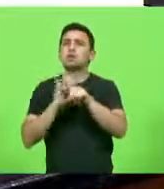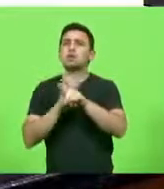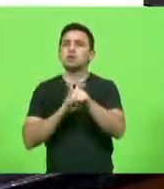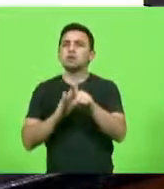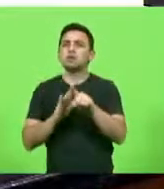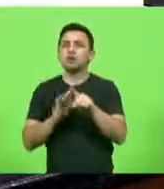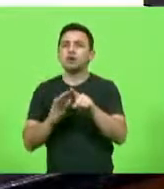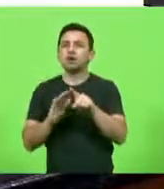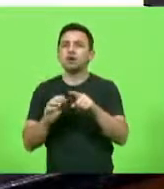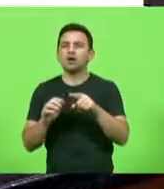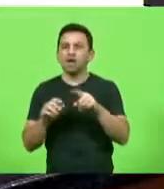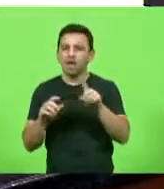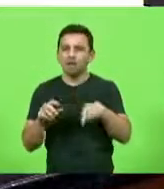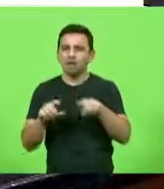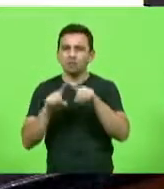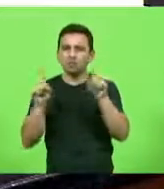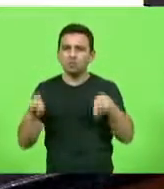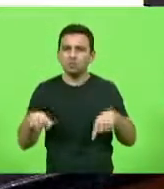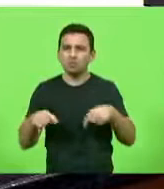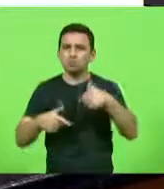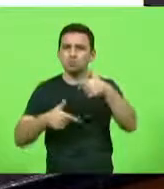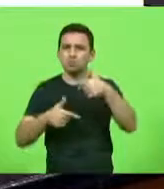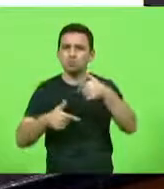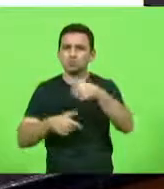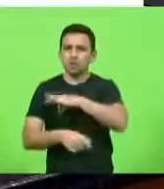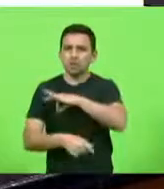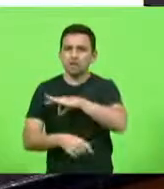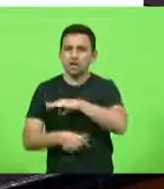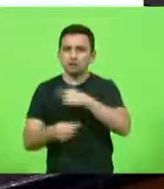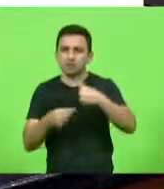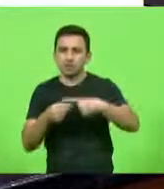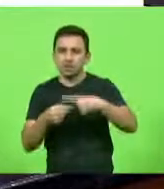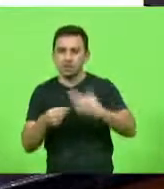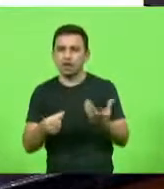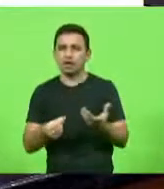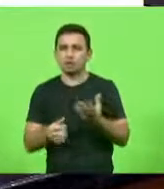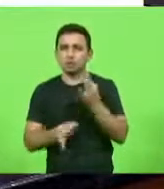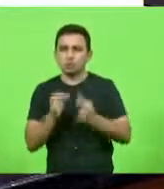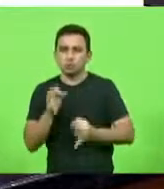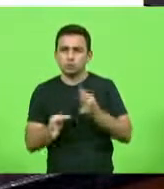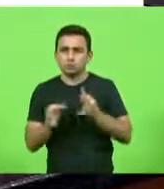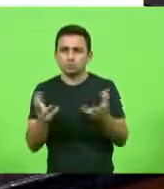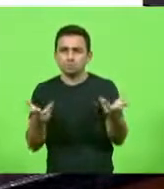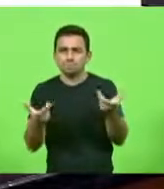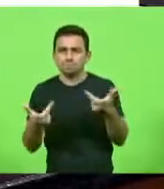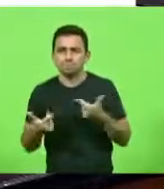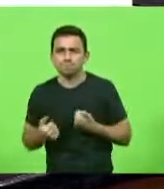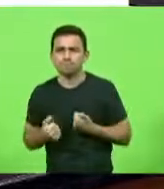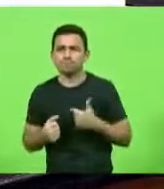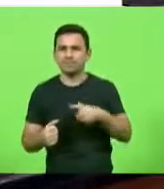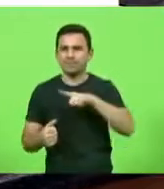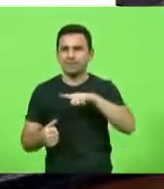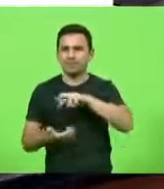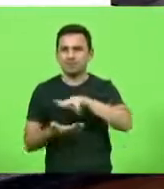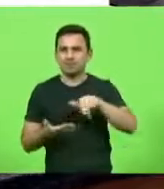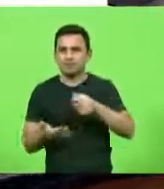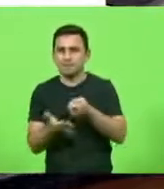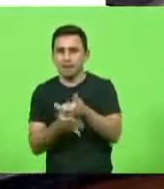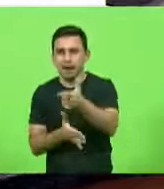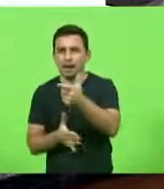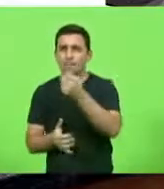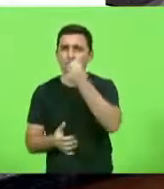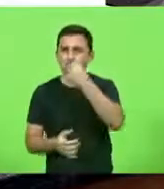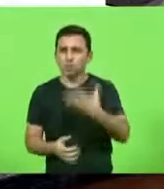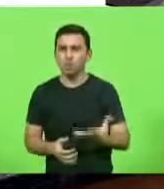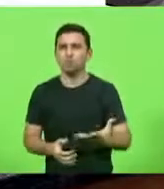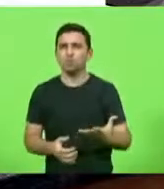sobre efetivo, número de policiais numa cidade, sobre uma polícia judiciária eficiente, bem equipada, bem paga, bem remunerada,